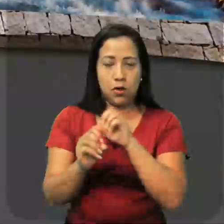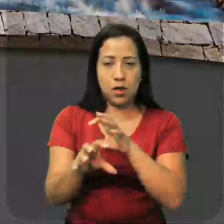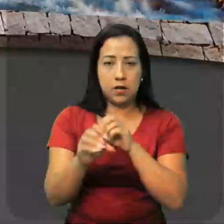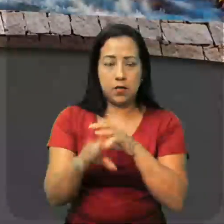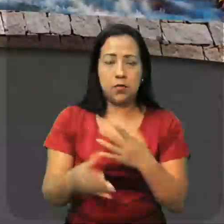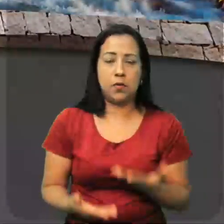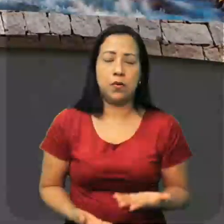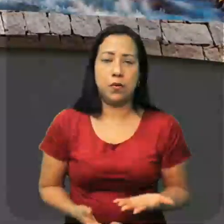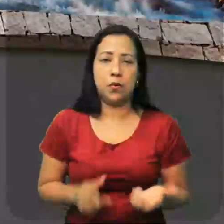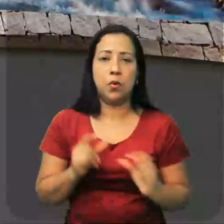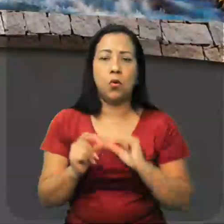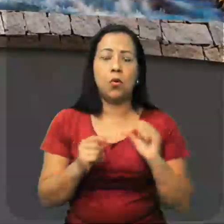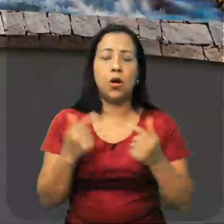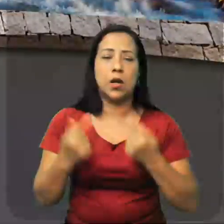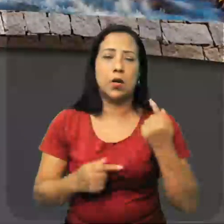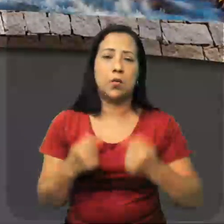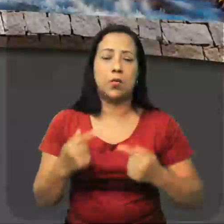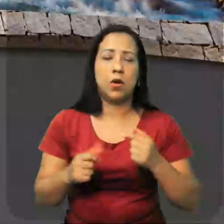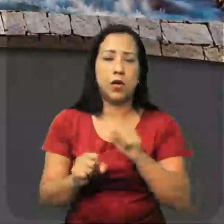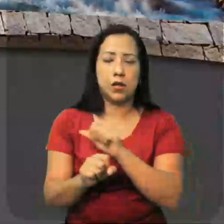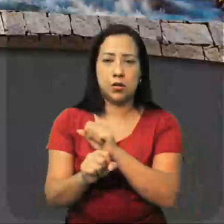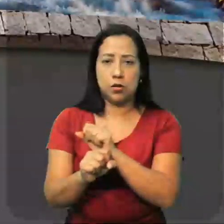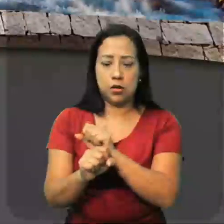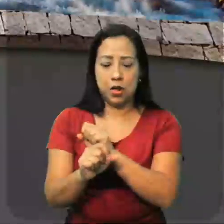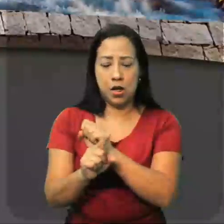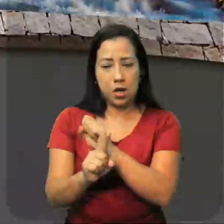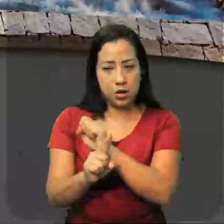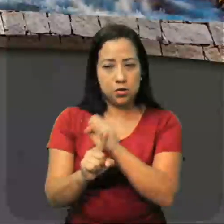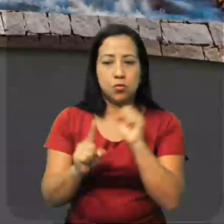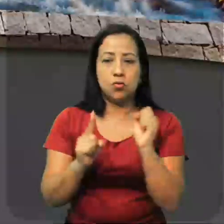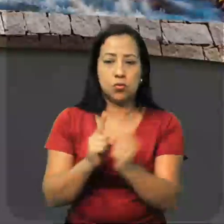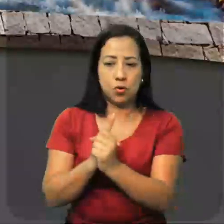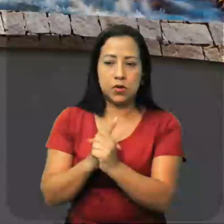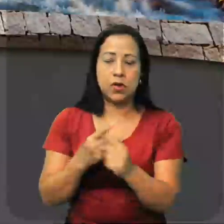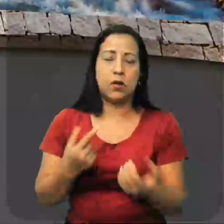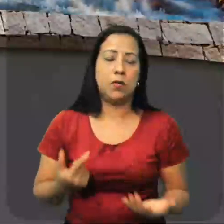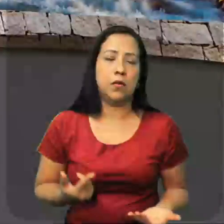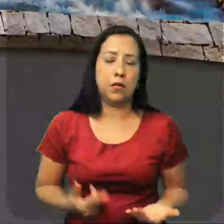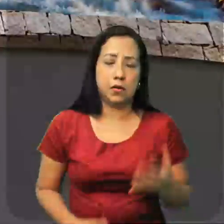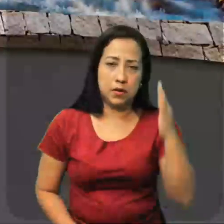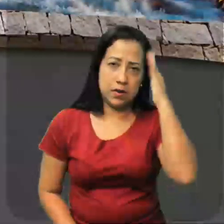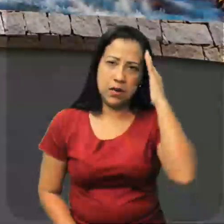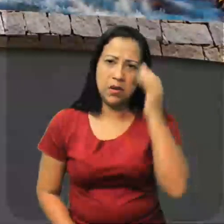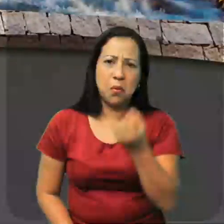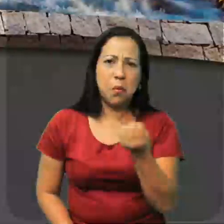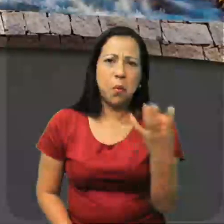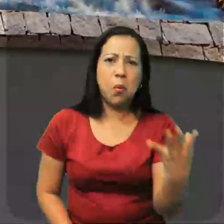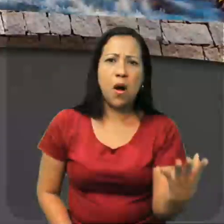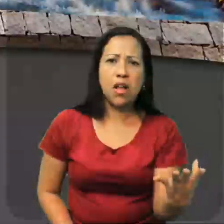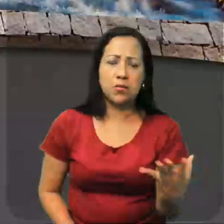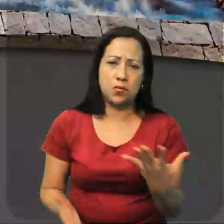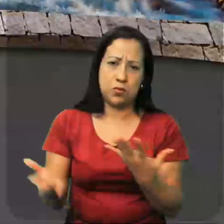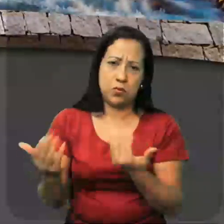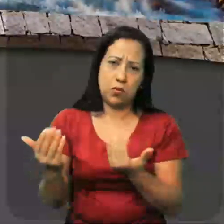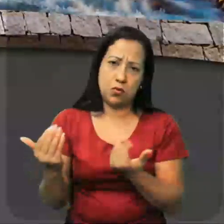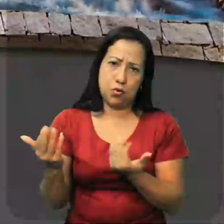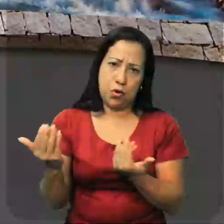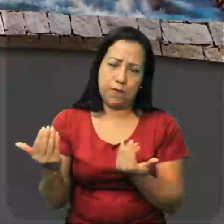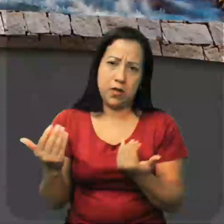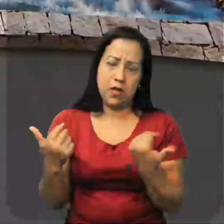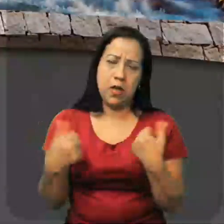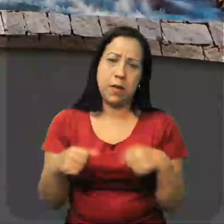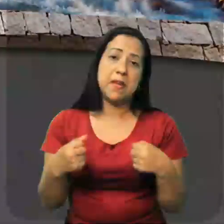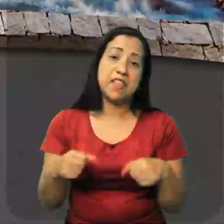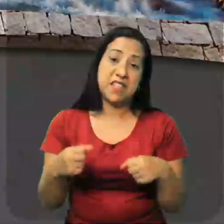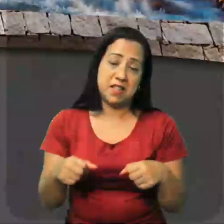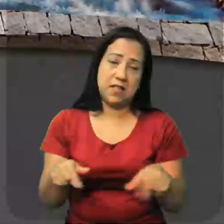Saber quantos jovens têm precisando de escola? Vocês, como futuro prefeito da cidade